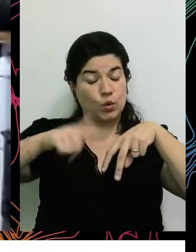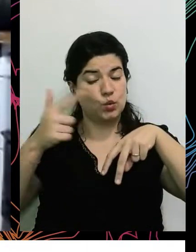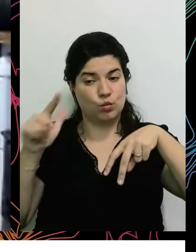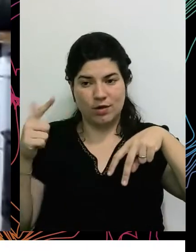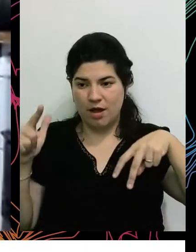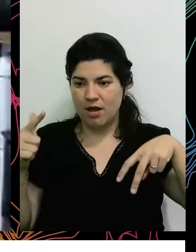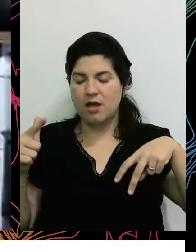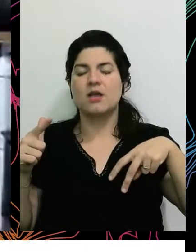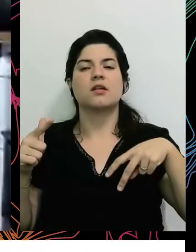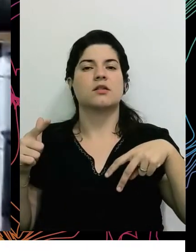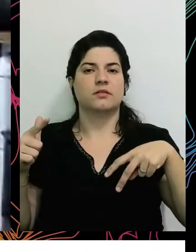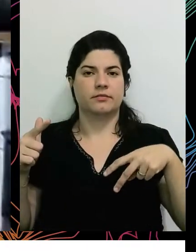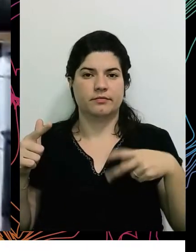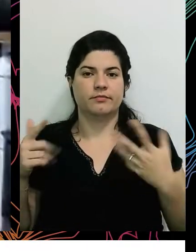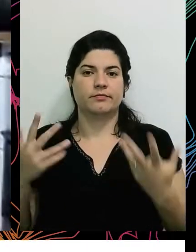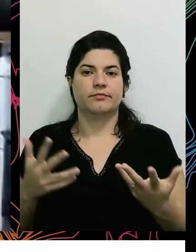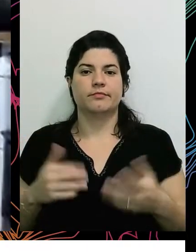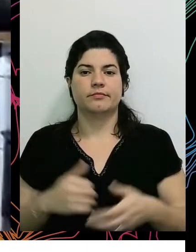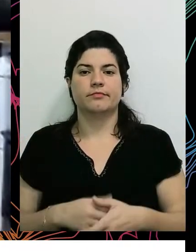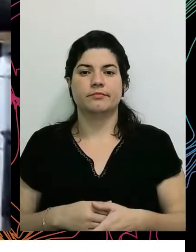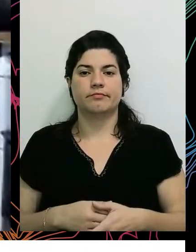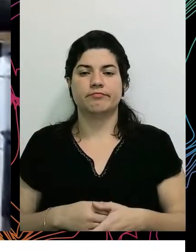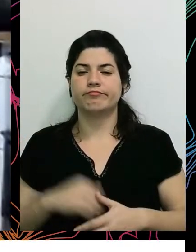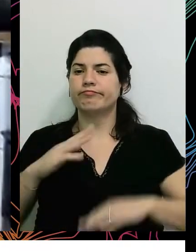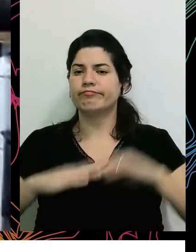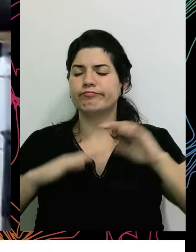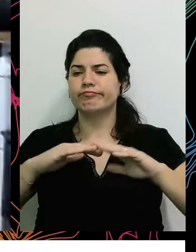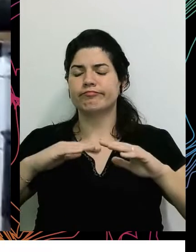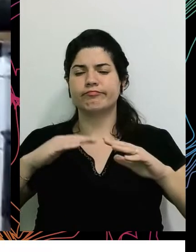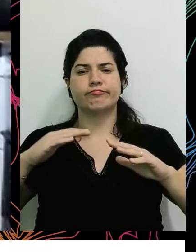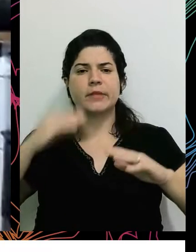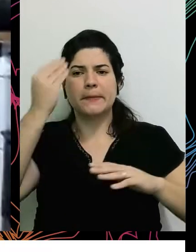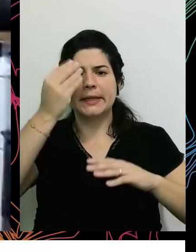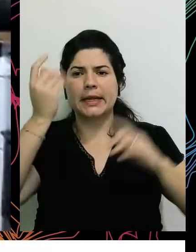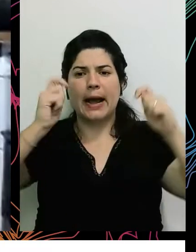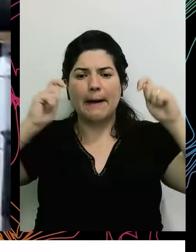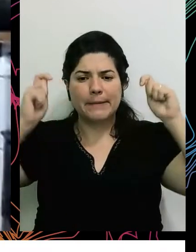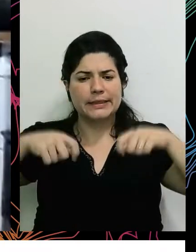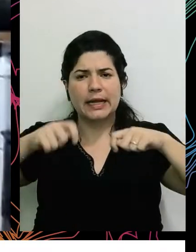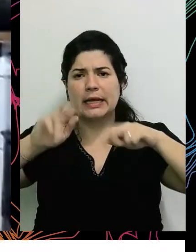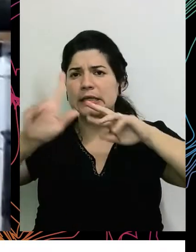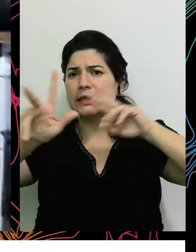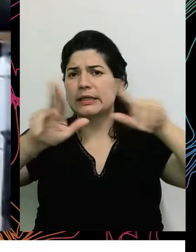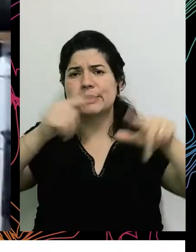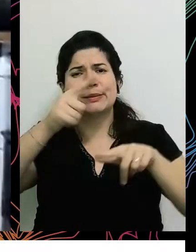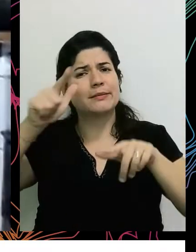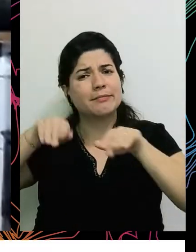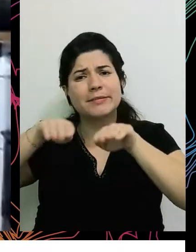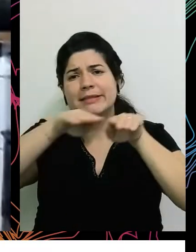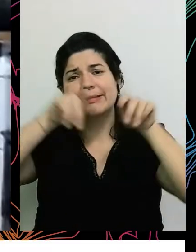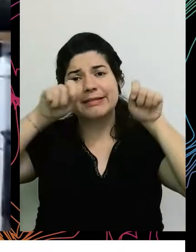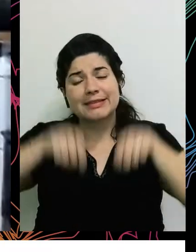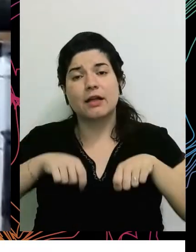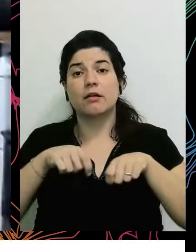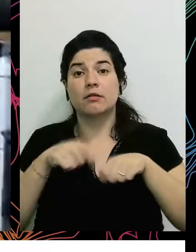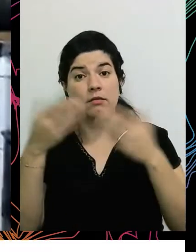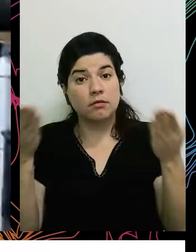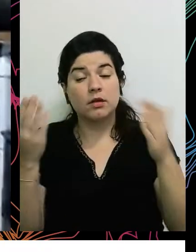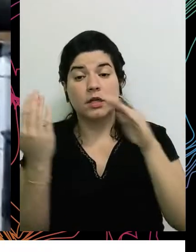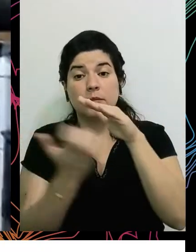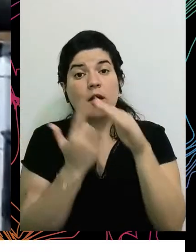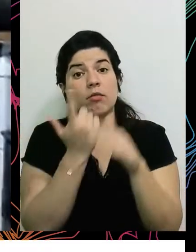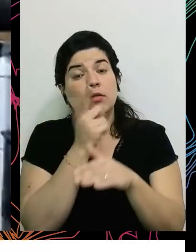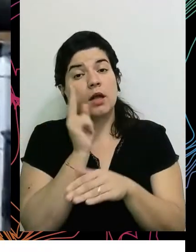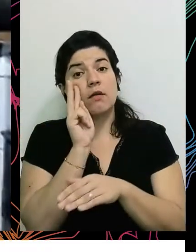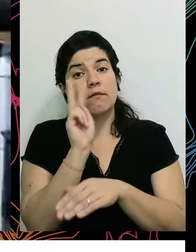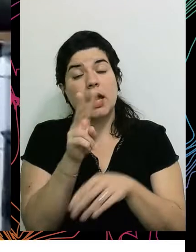diferença de capacidade, né? Então, graças a isso, as empresas têm enxergado e